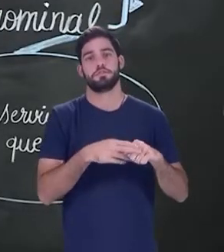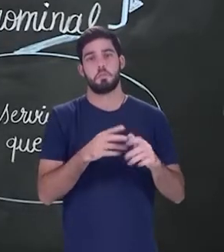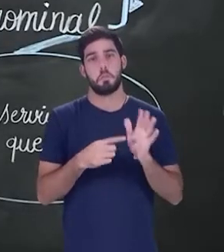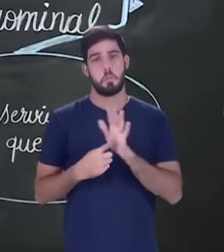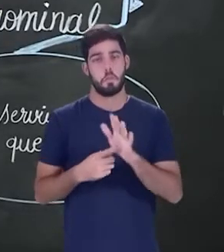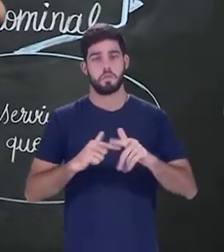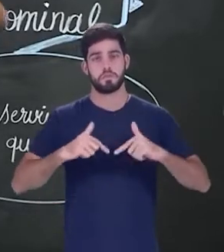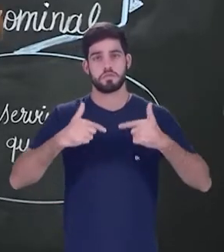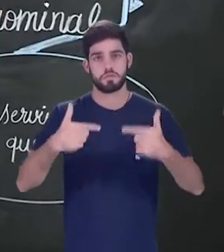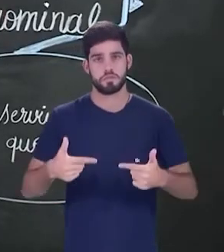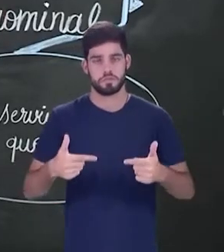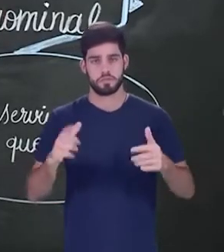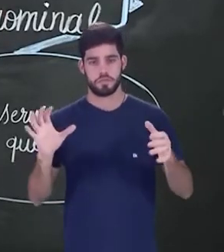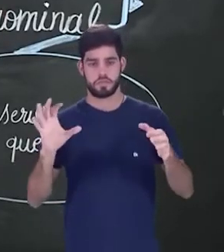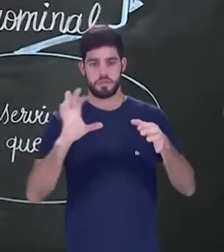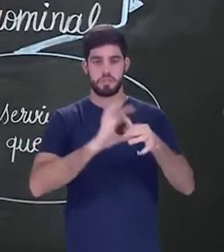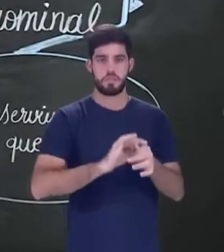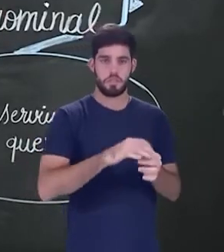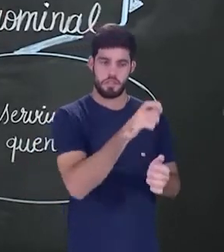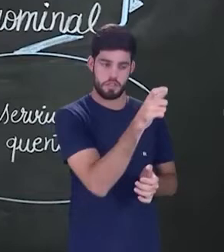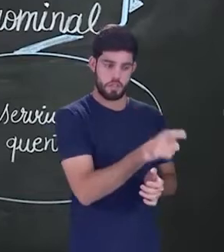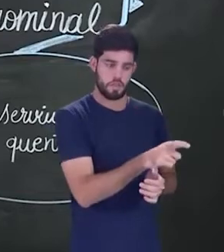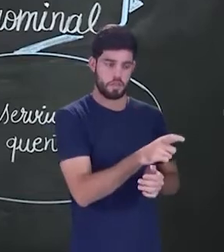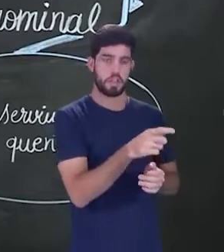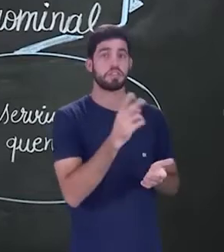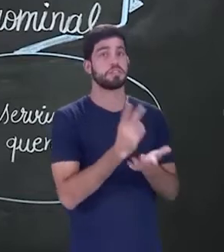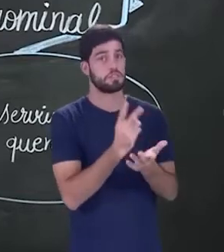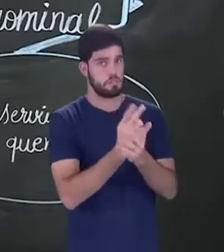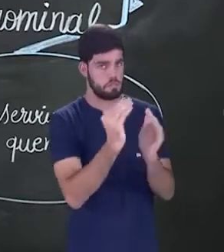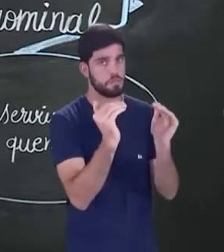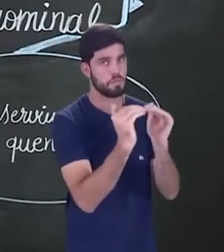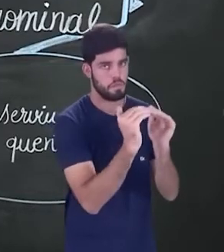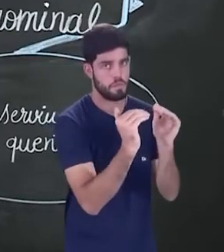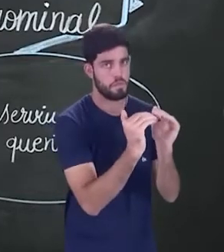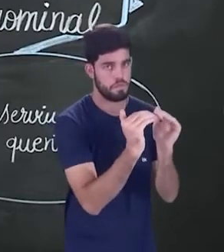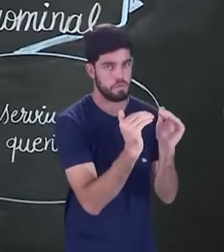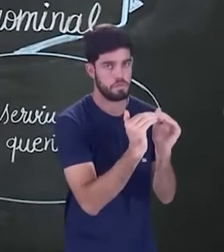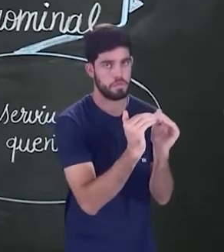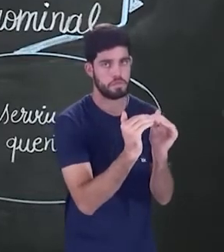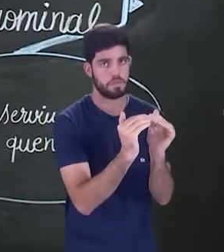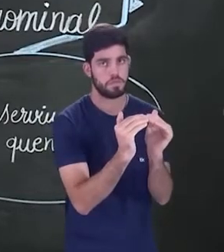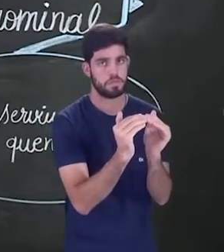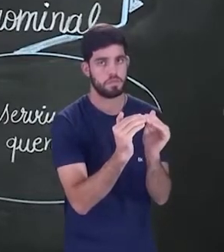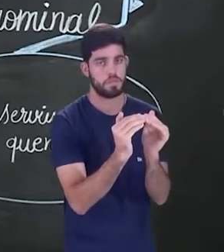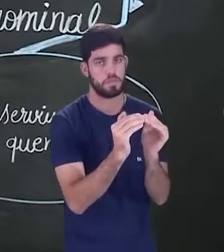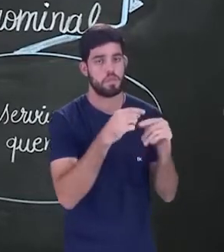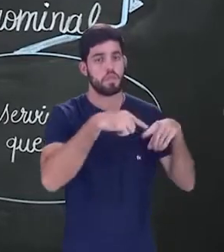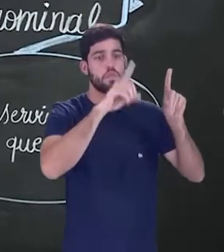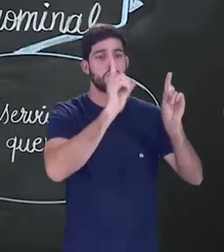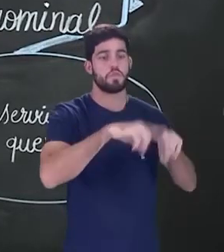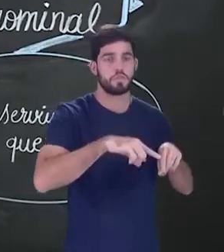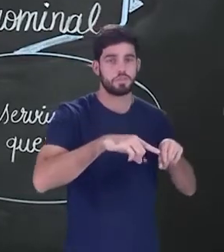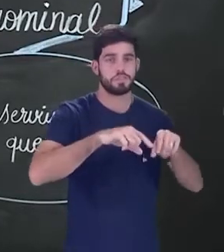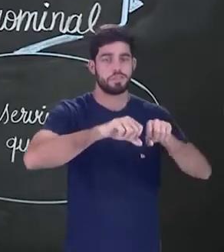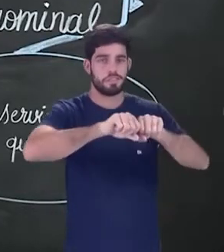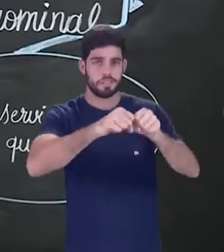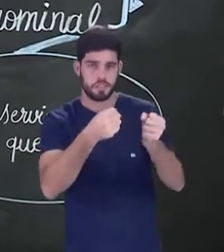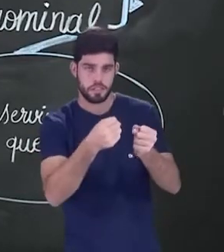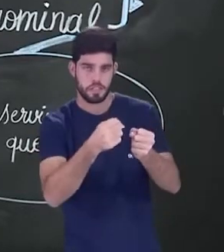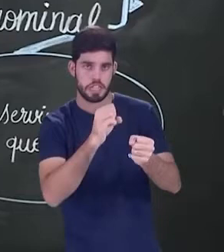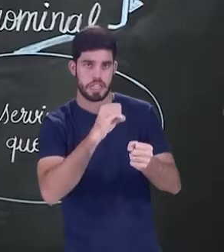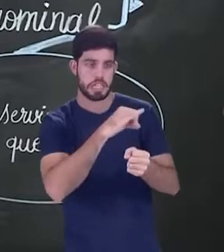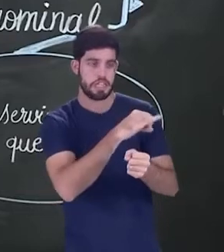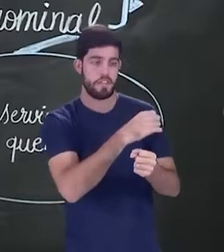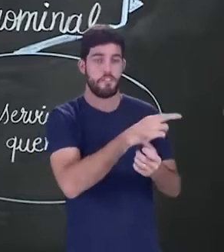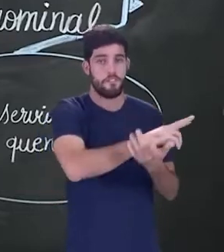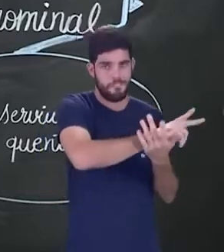Esse verbo está relacionado ao sujeito concordando com ele, por isso que eu digo os funcionários quebraram. Se eu estou no